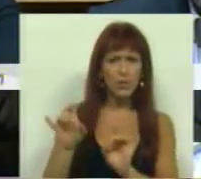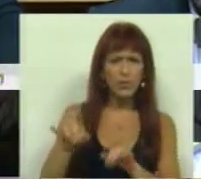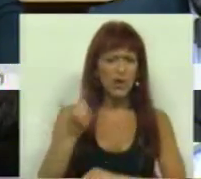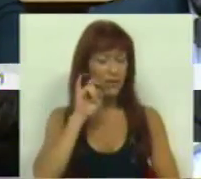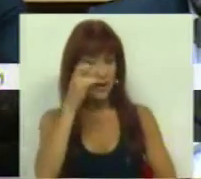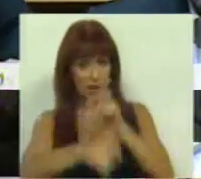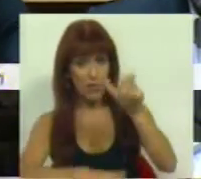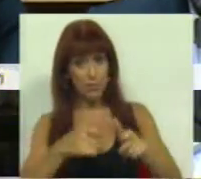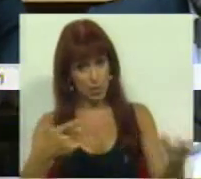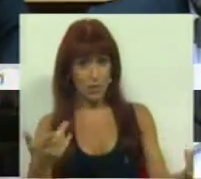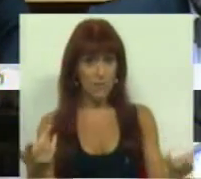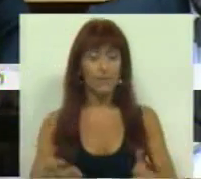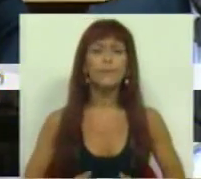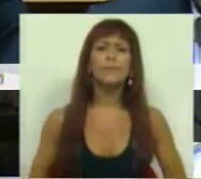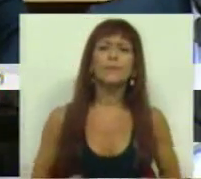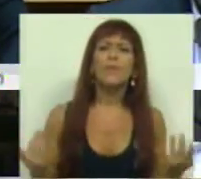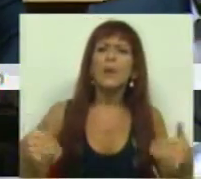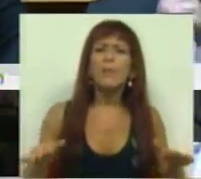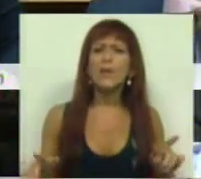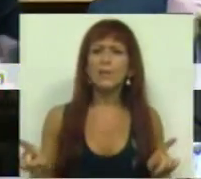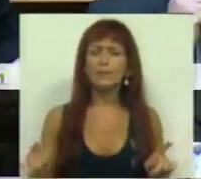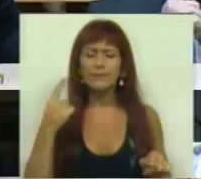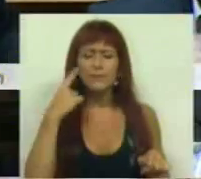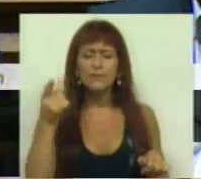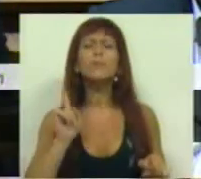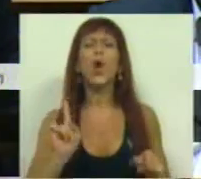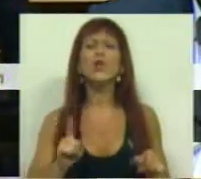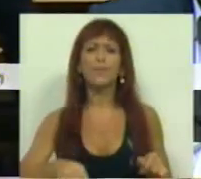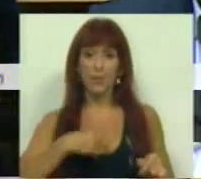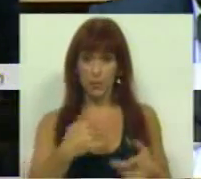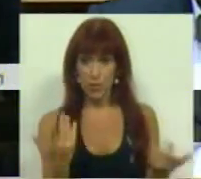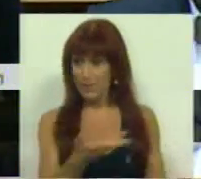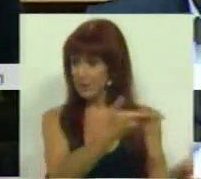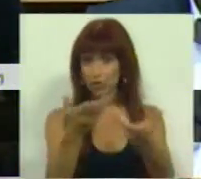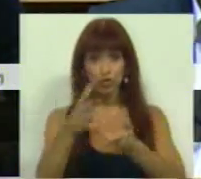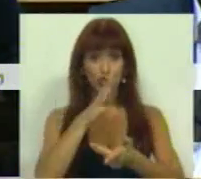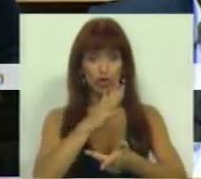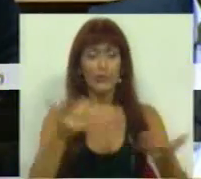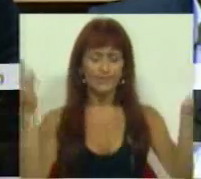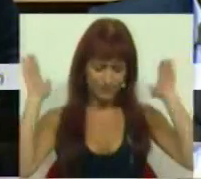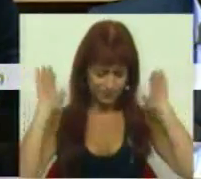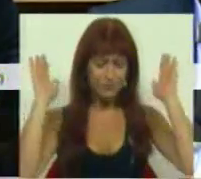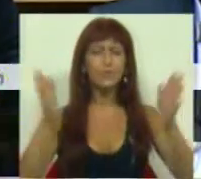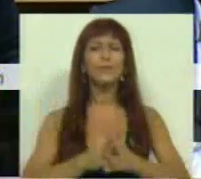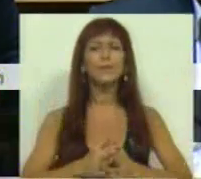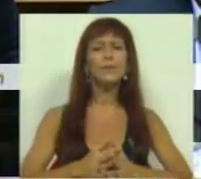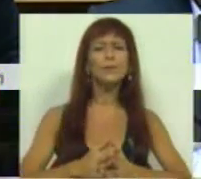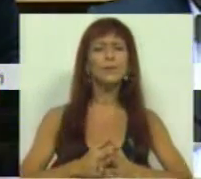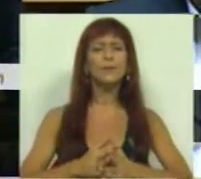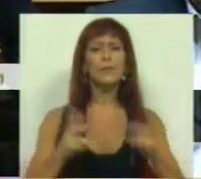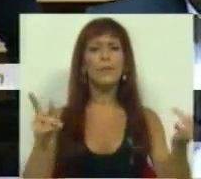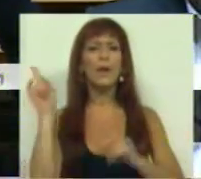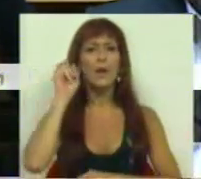dos direitos dos consumidores, mas relevando exatamente as preocupações que aqui foram apontadas, ou seja,